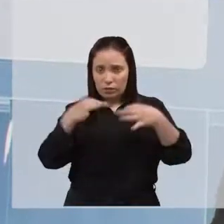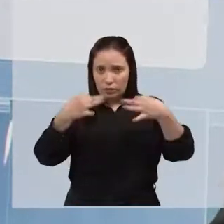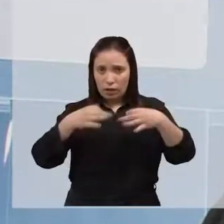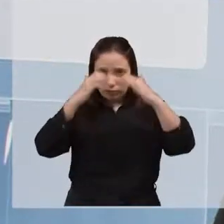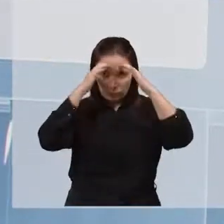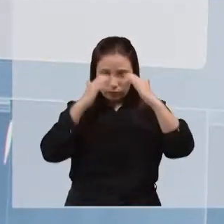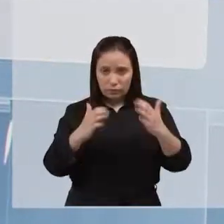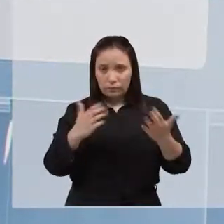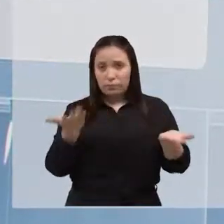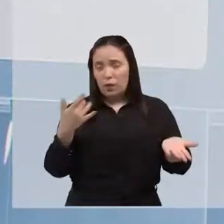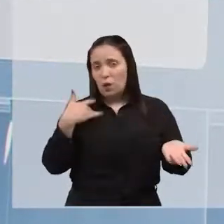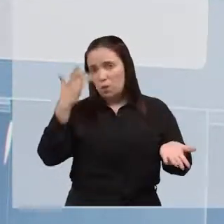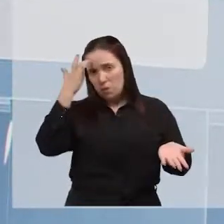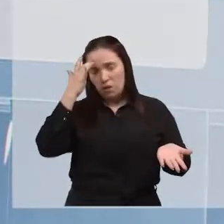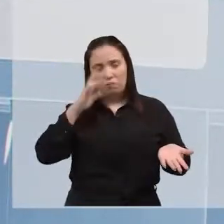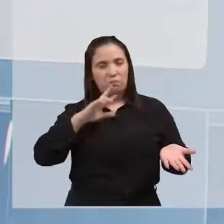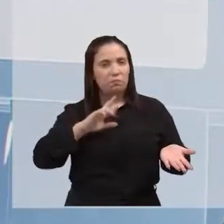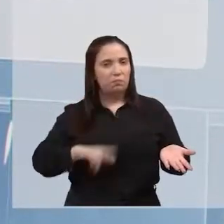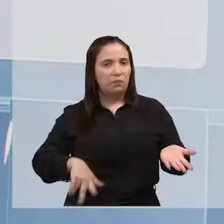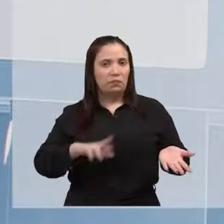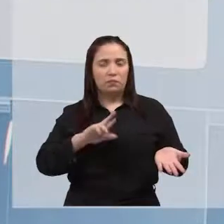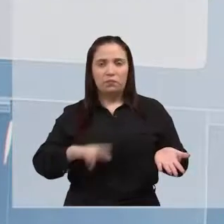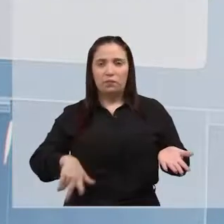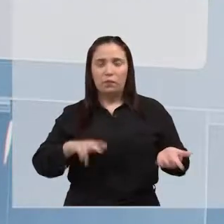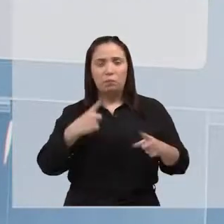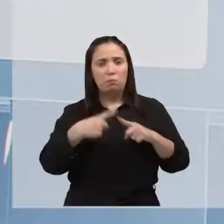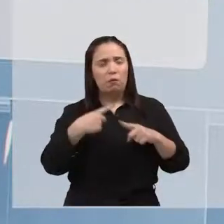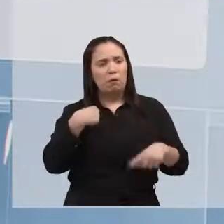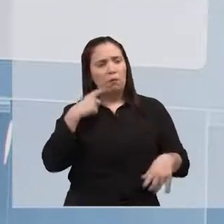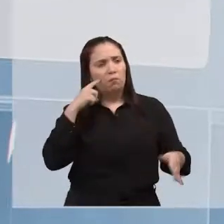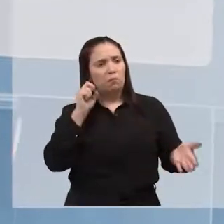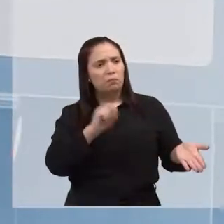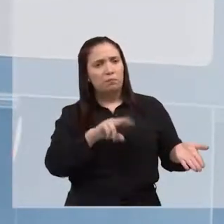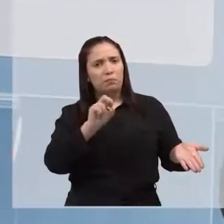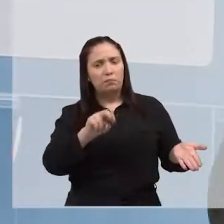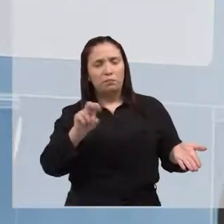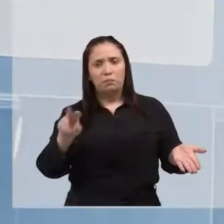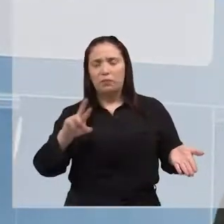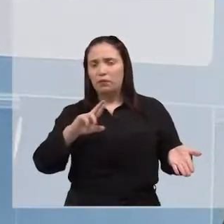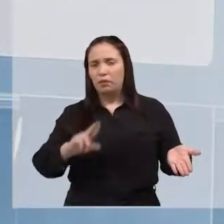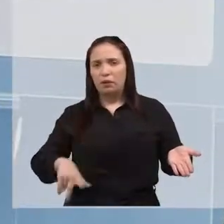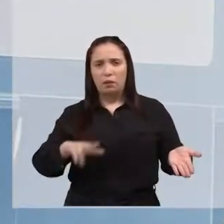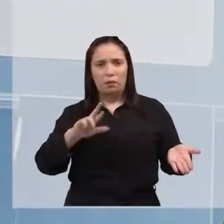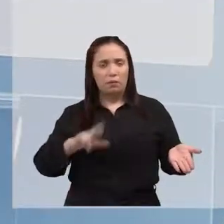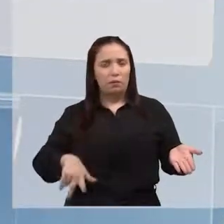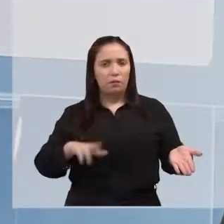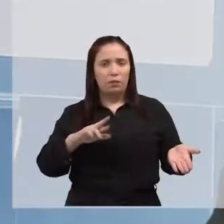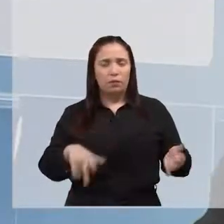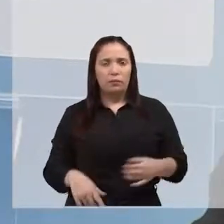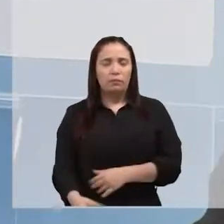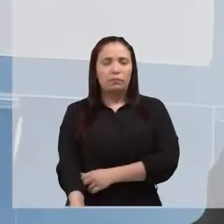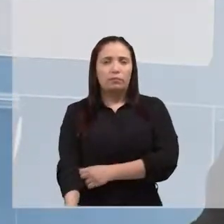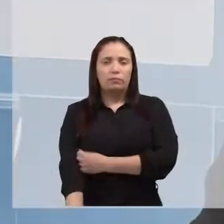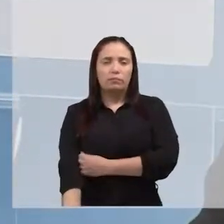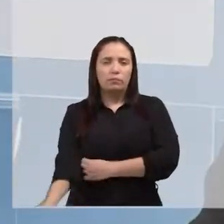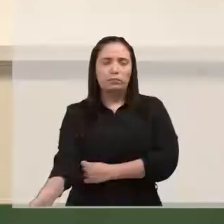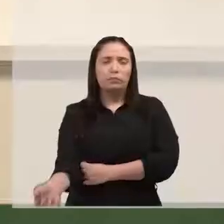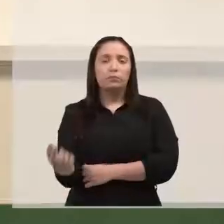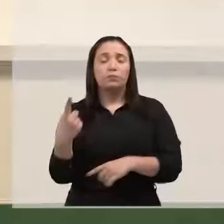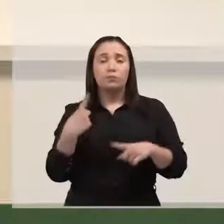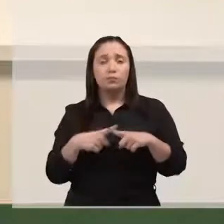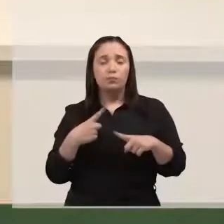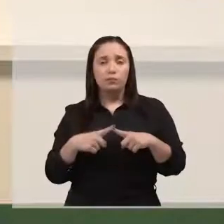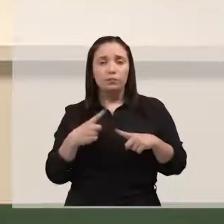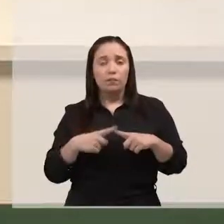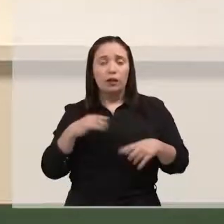sendo passado a limpo? Eu acho que não. O que eu tenho visto, eu acho que não. Né? Nem de um lado, nem do outro. Tá aqui, ó. O juiz federal, ação e reação.